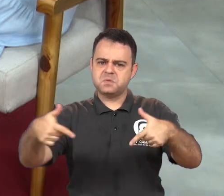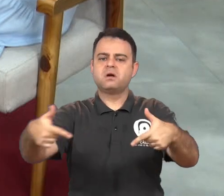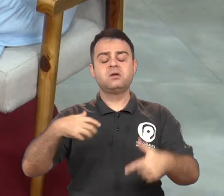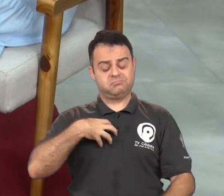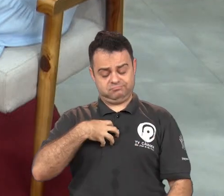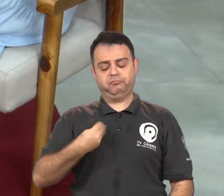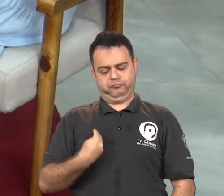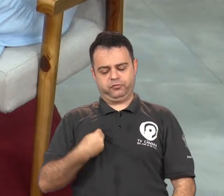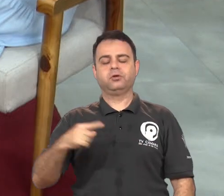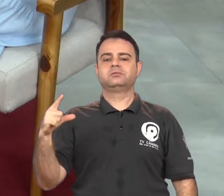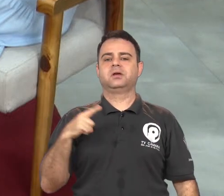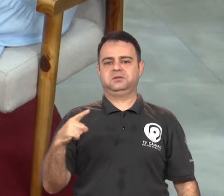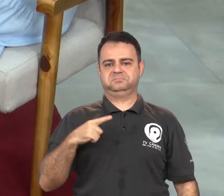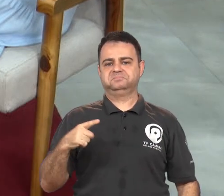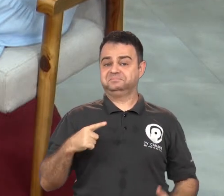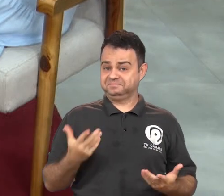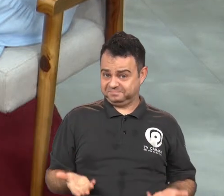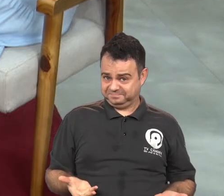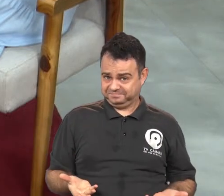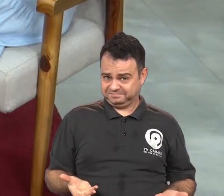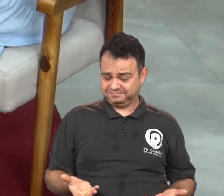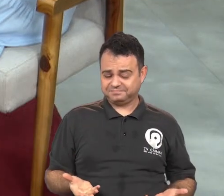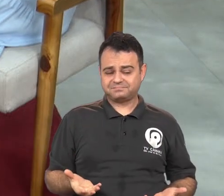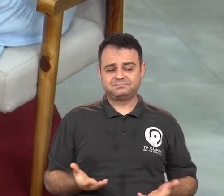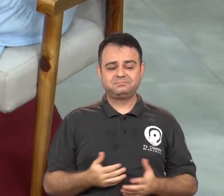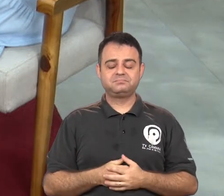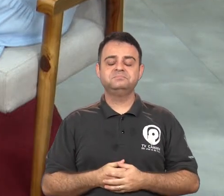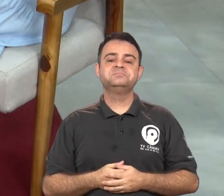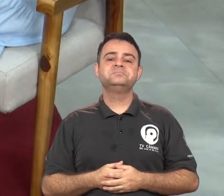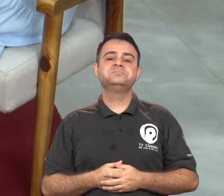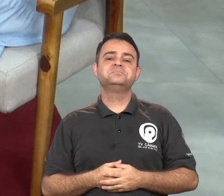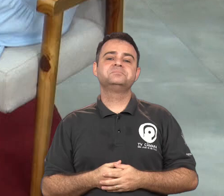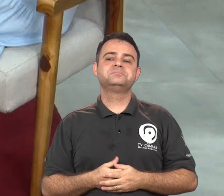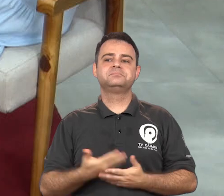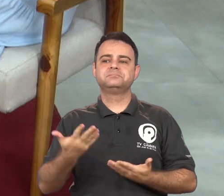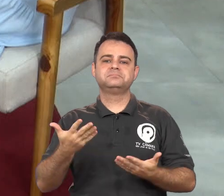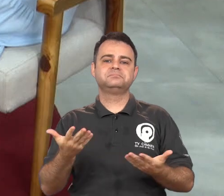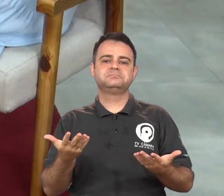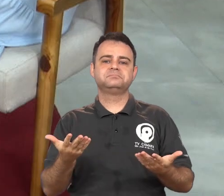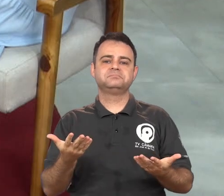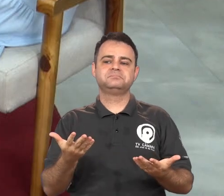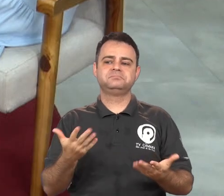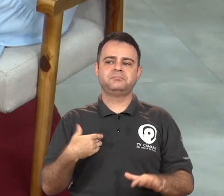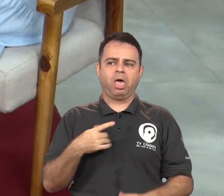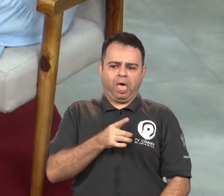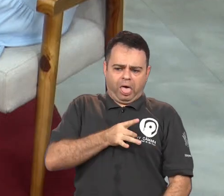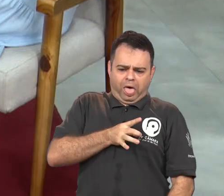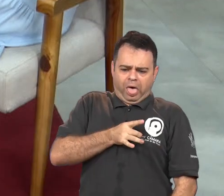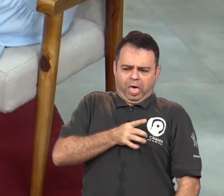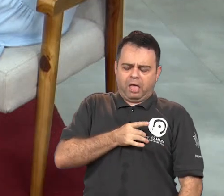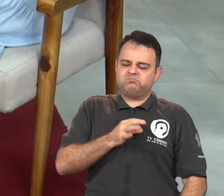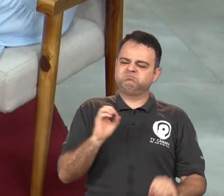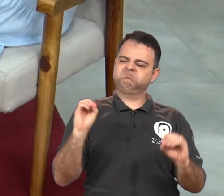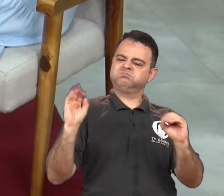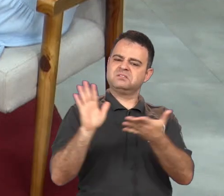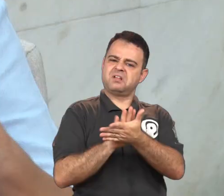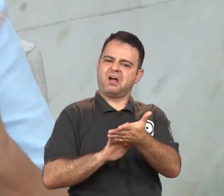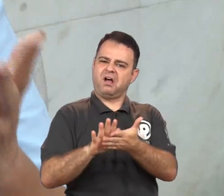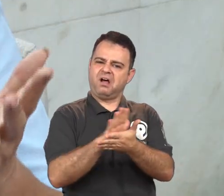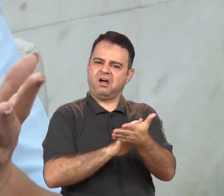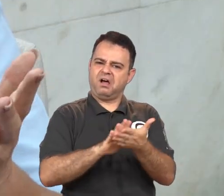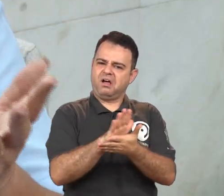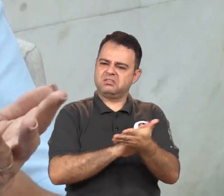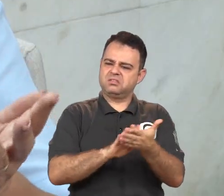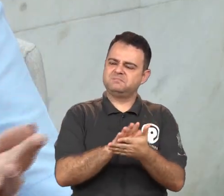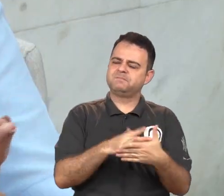algo que eu tenho. A gente, claro que às vezes você tem, falar assim, eu não tenho medo de...